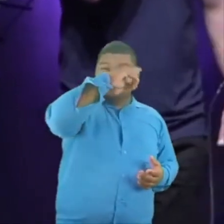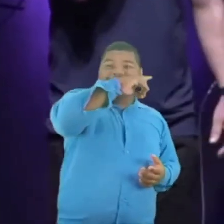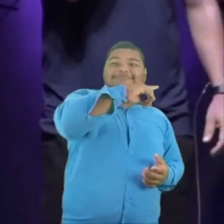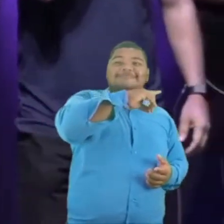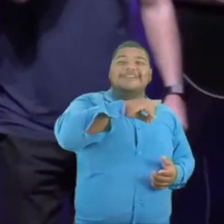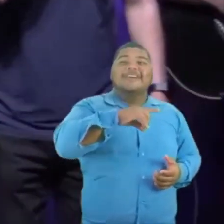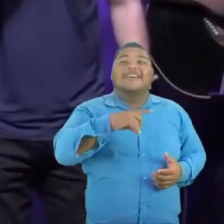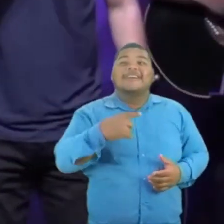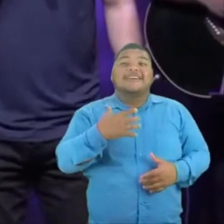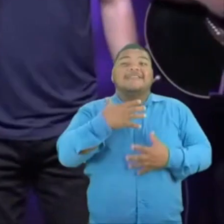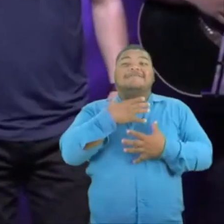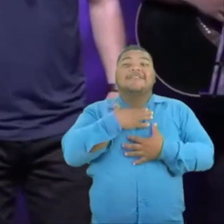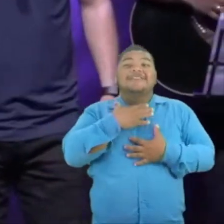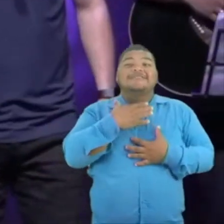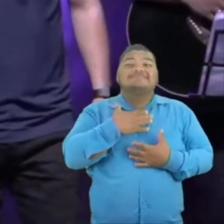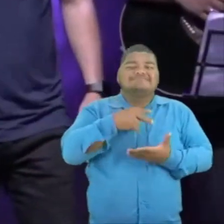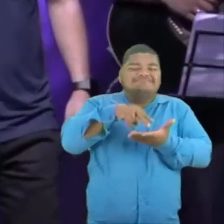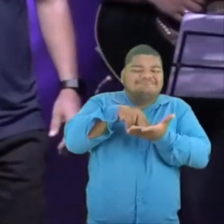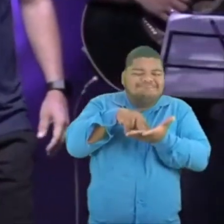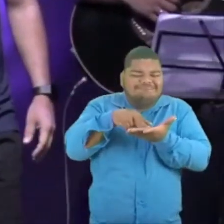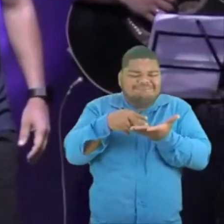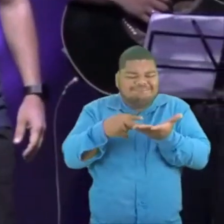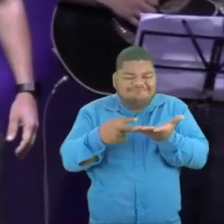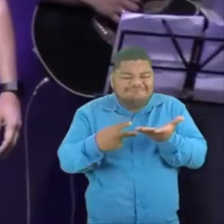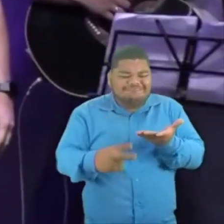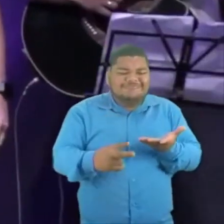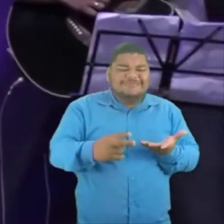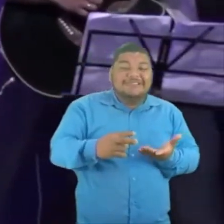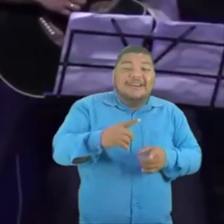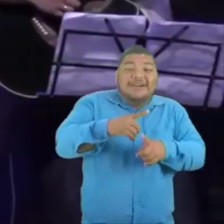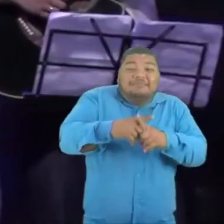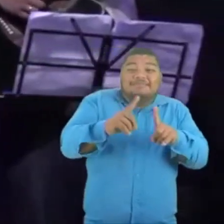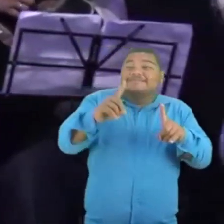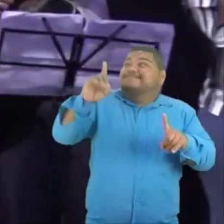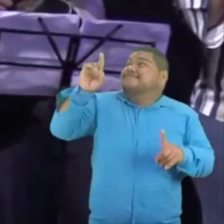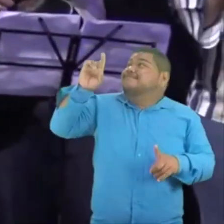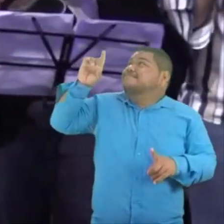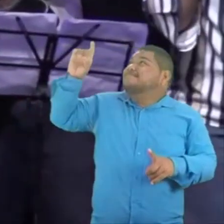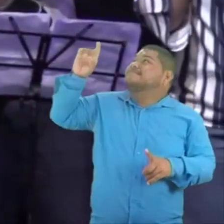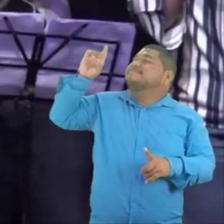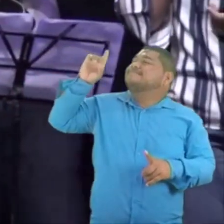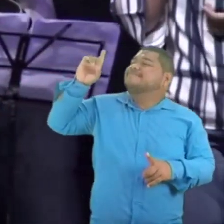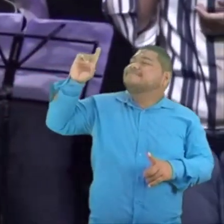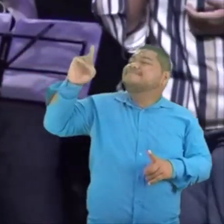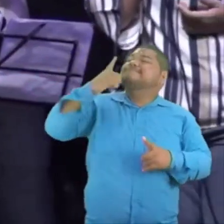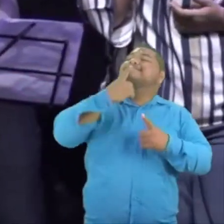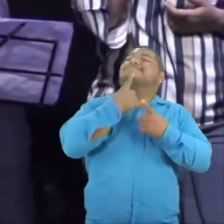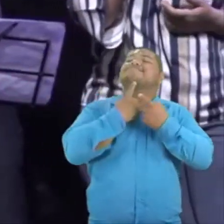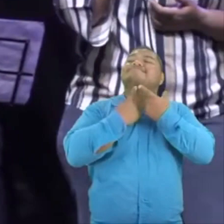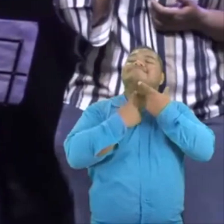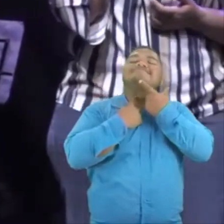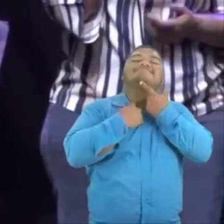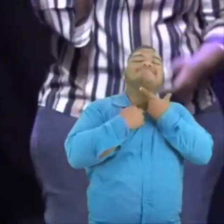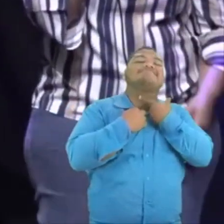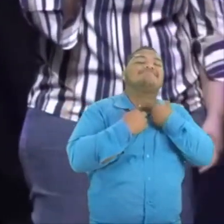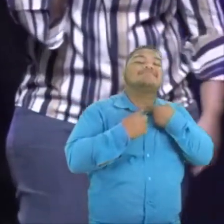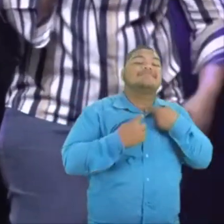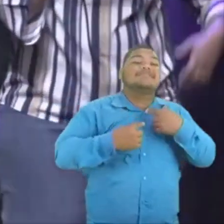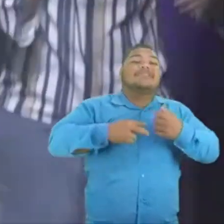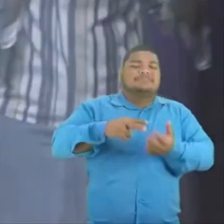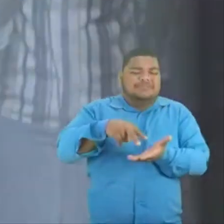circunstâncias queiram me desanimar, mas aquele que faz a sua